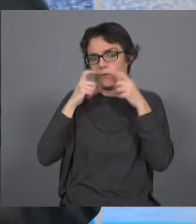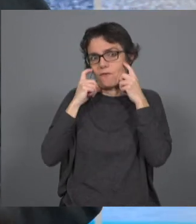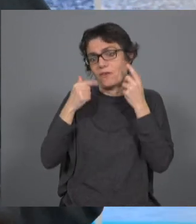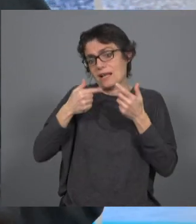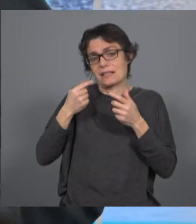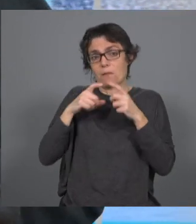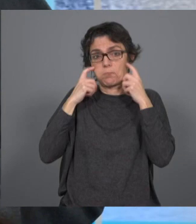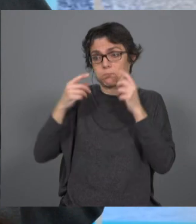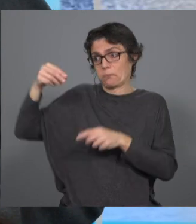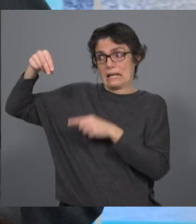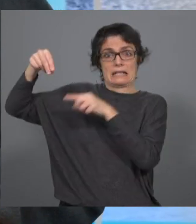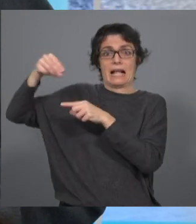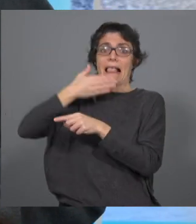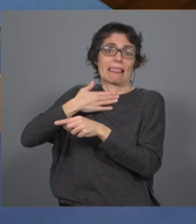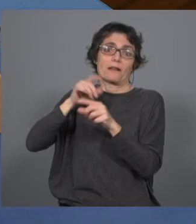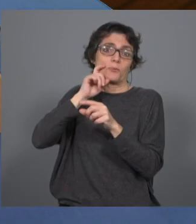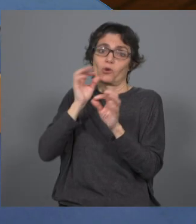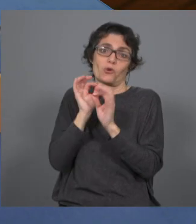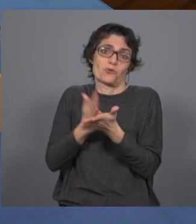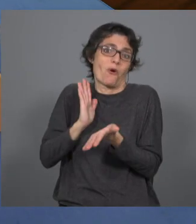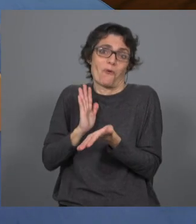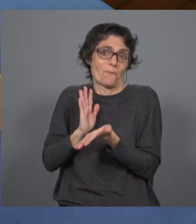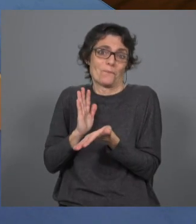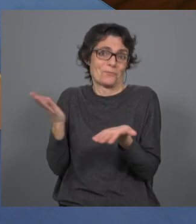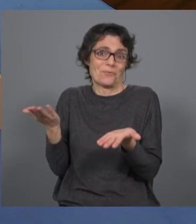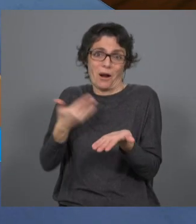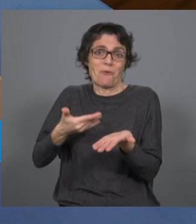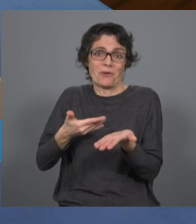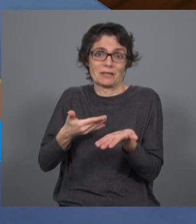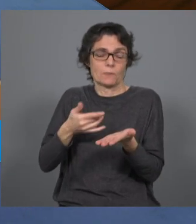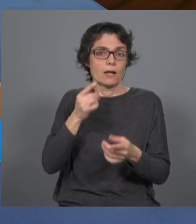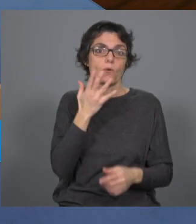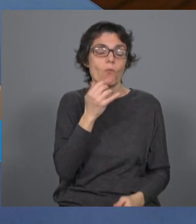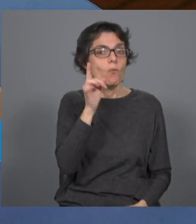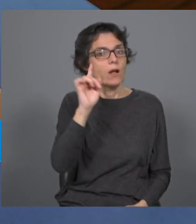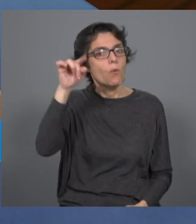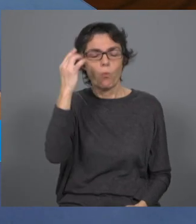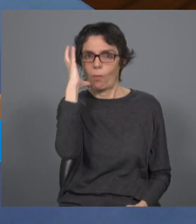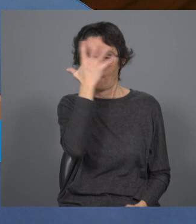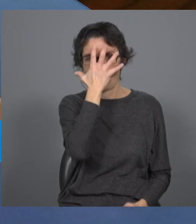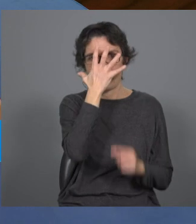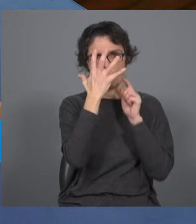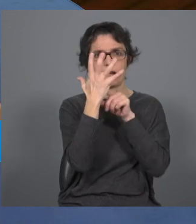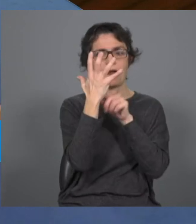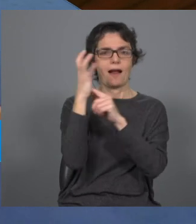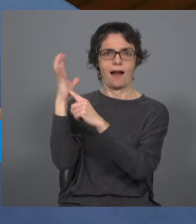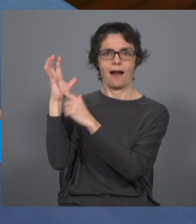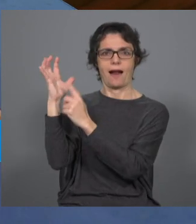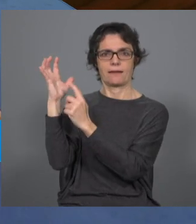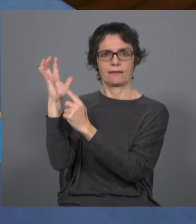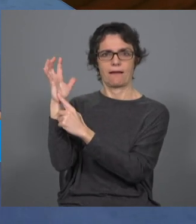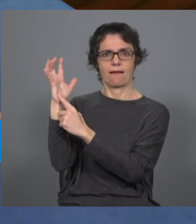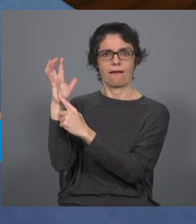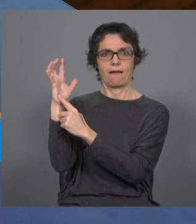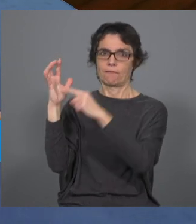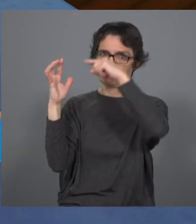ela é essencial para a nossa vida, mas importa estar atento às outras máscaras mais difíceis de